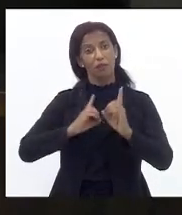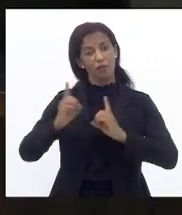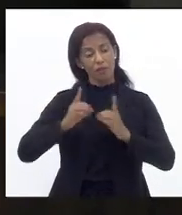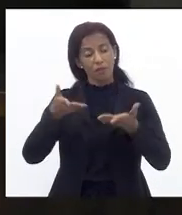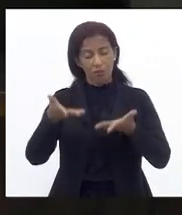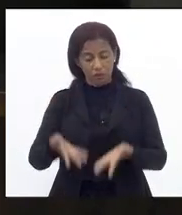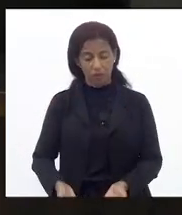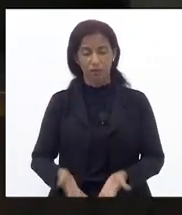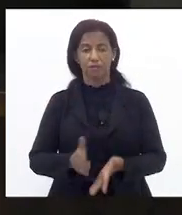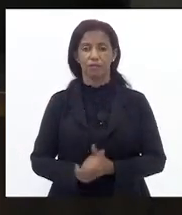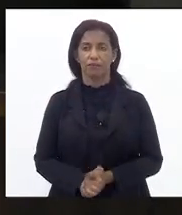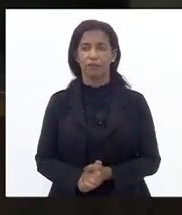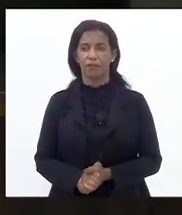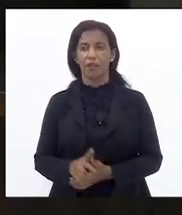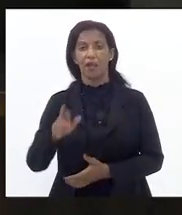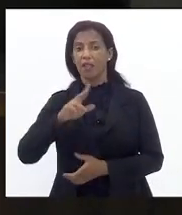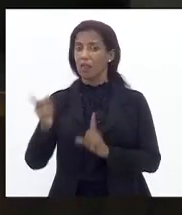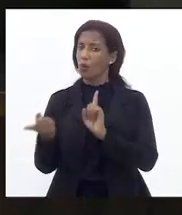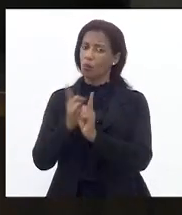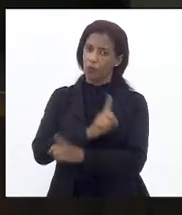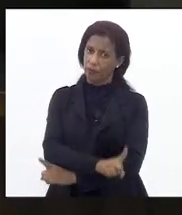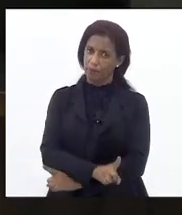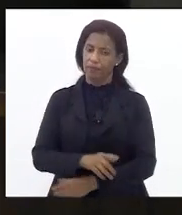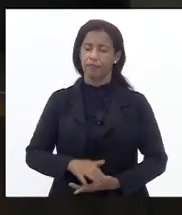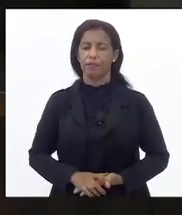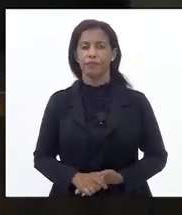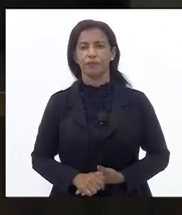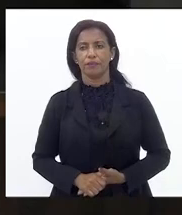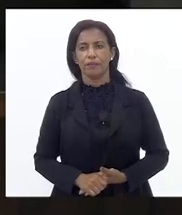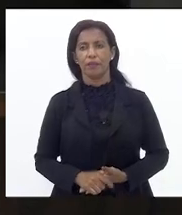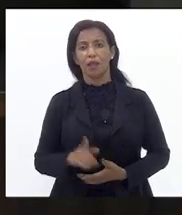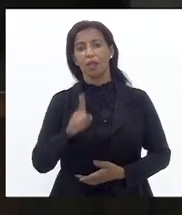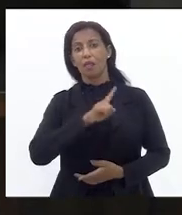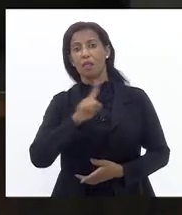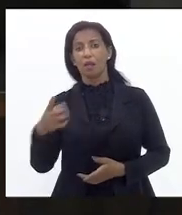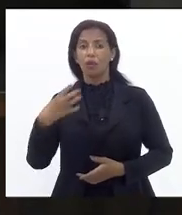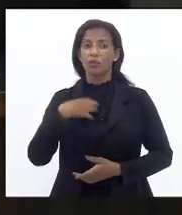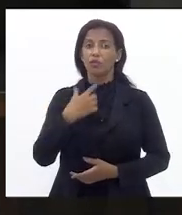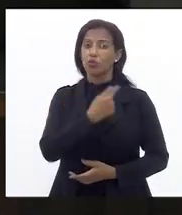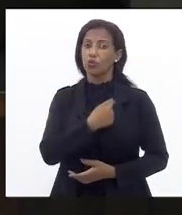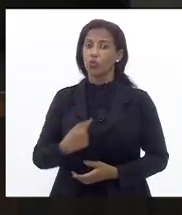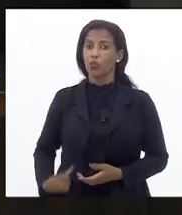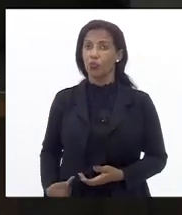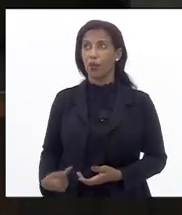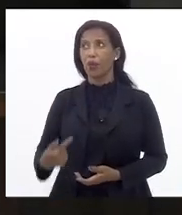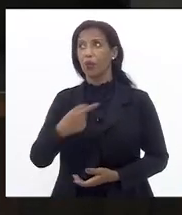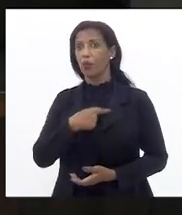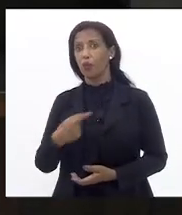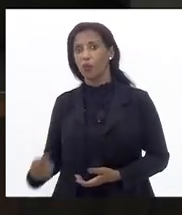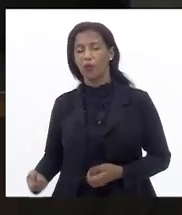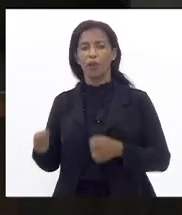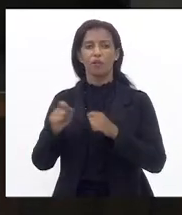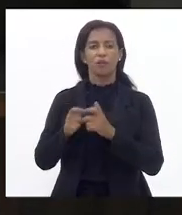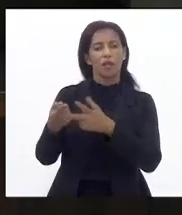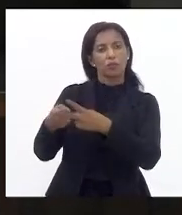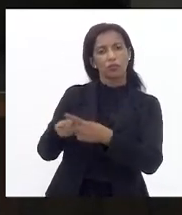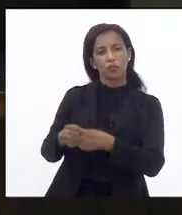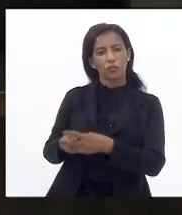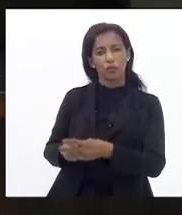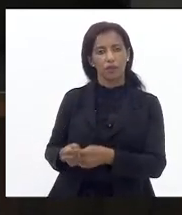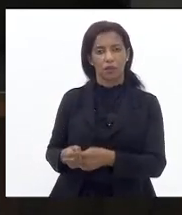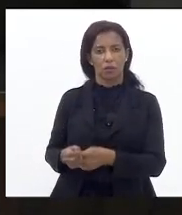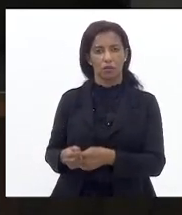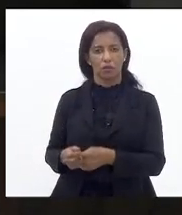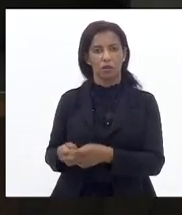debatido no Parlamento e ao contrário e não no sentido de que o governador pode com o governo fizesse os ajustes